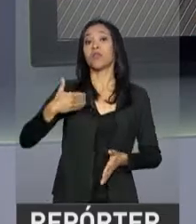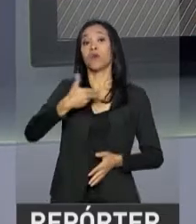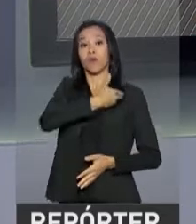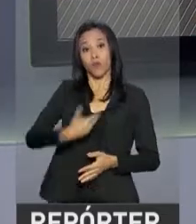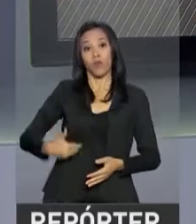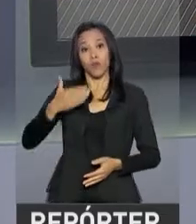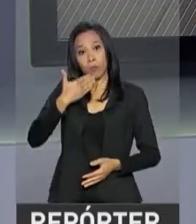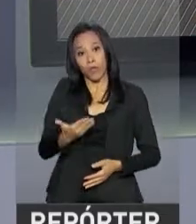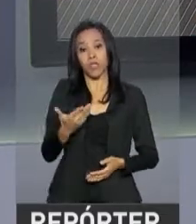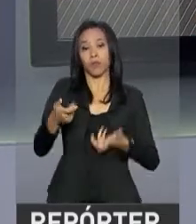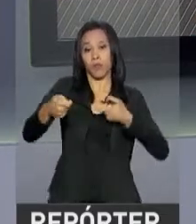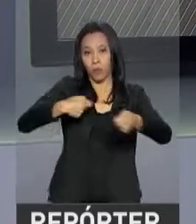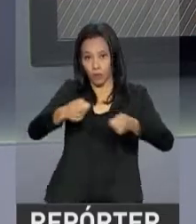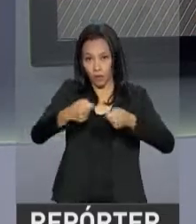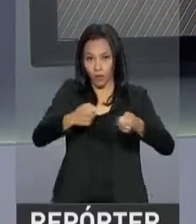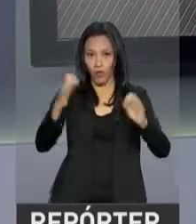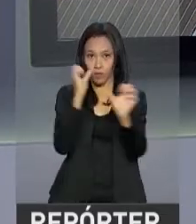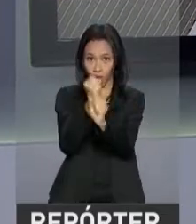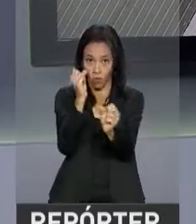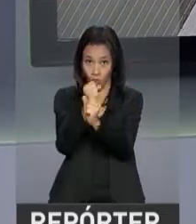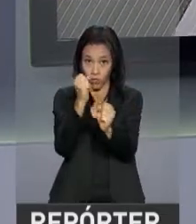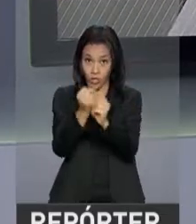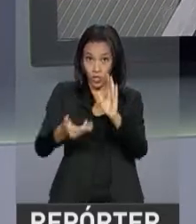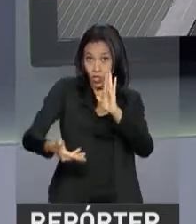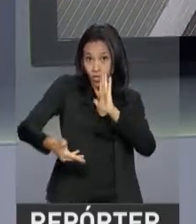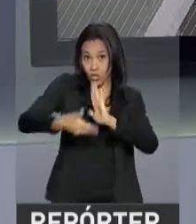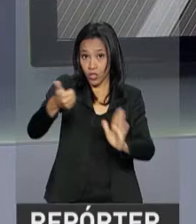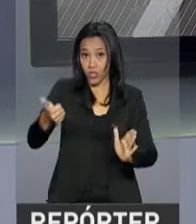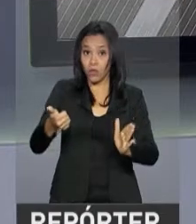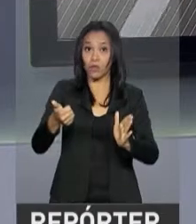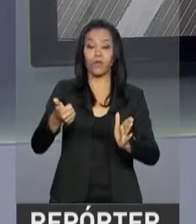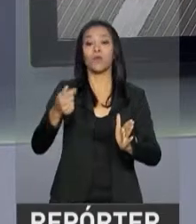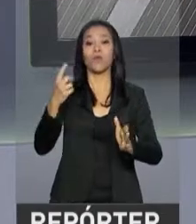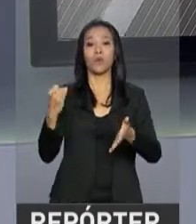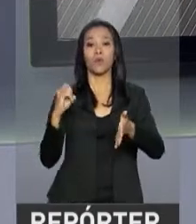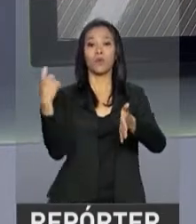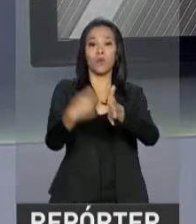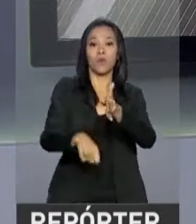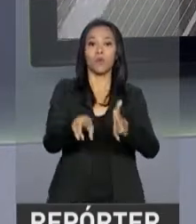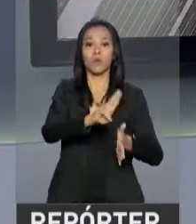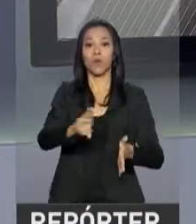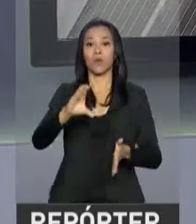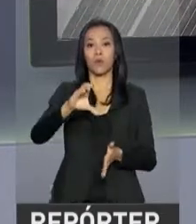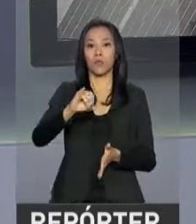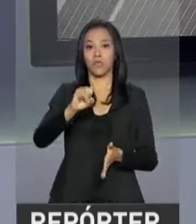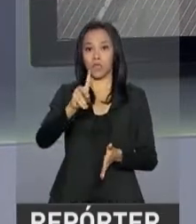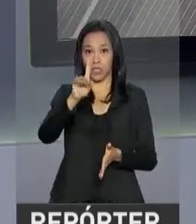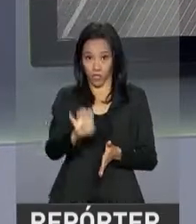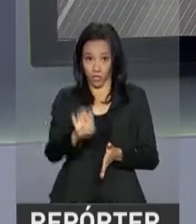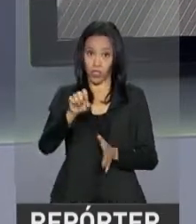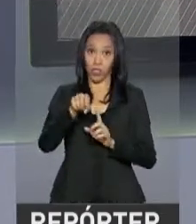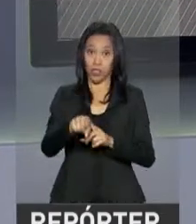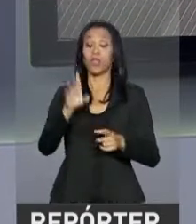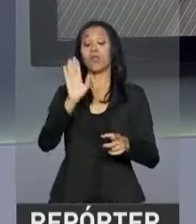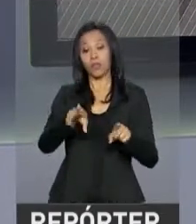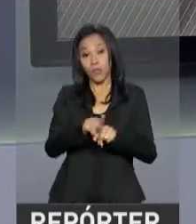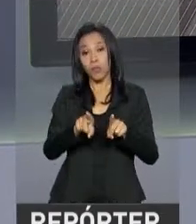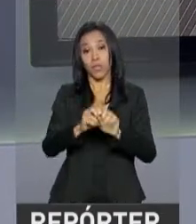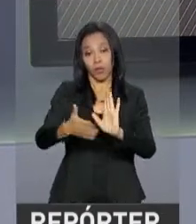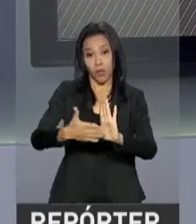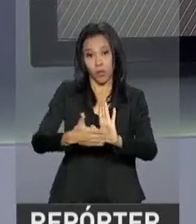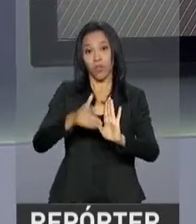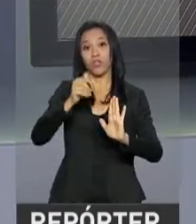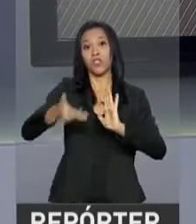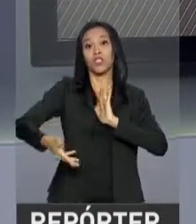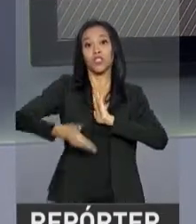públicas com a eliminação do tributo da cide sobre o diesel na proposta aprovada pelos deputados foi incluída também a